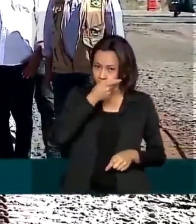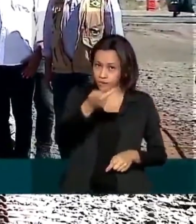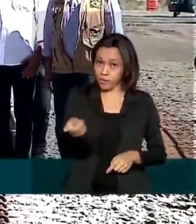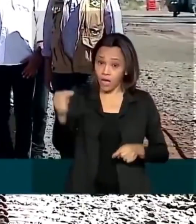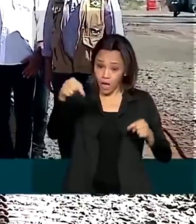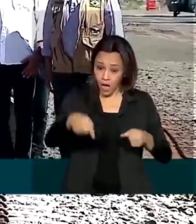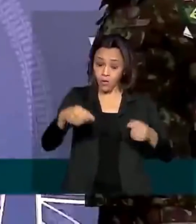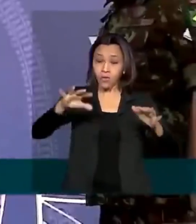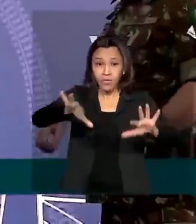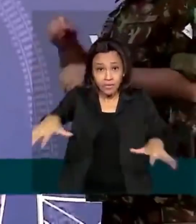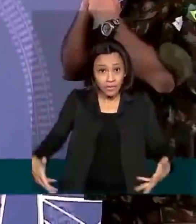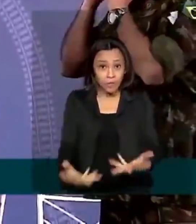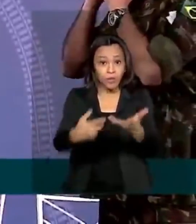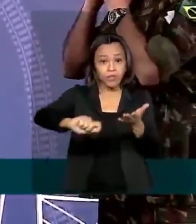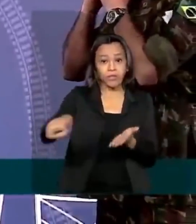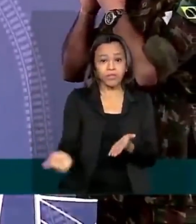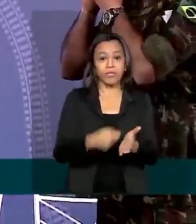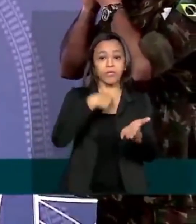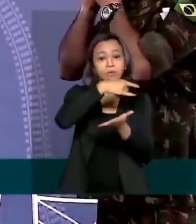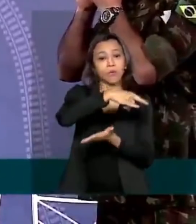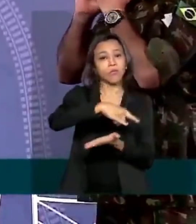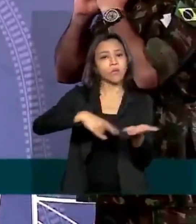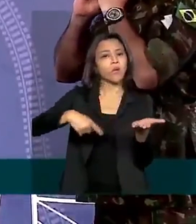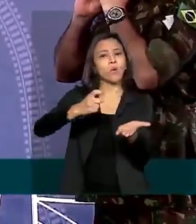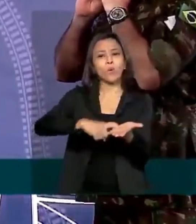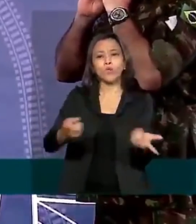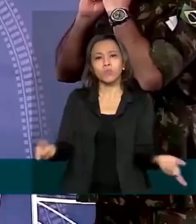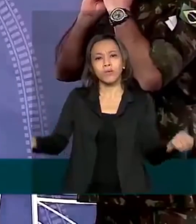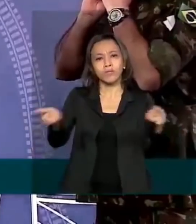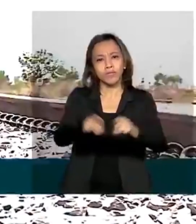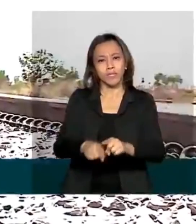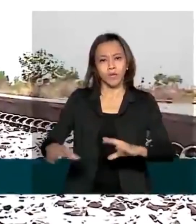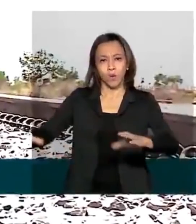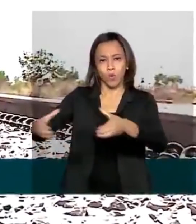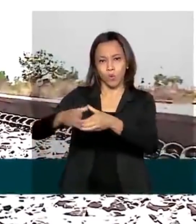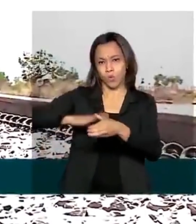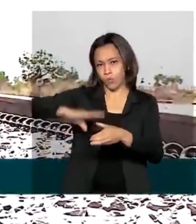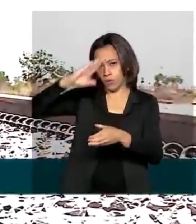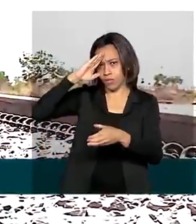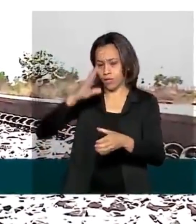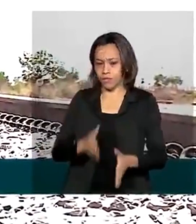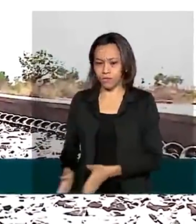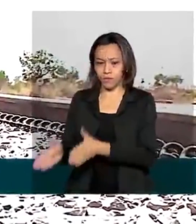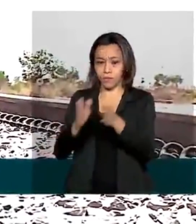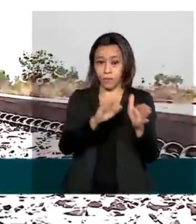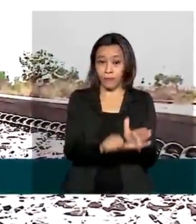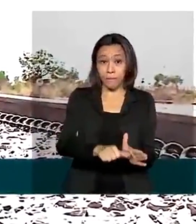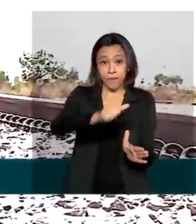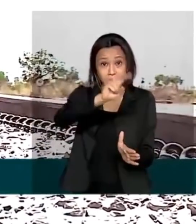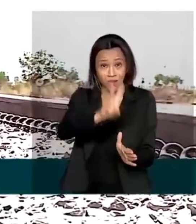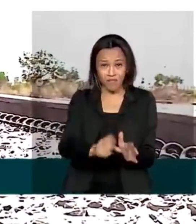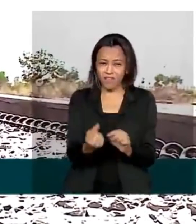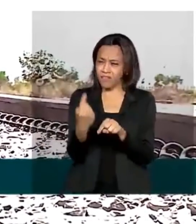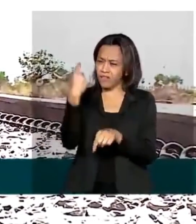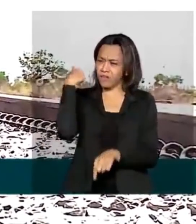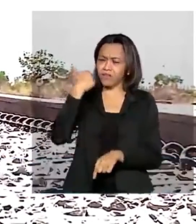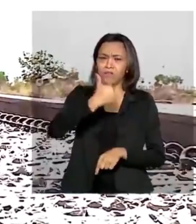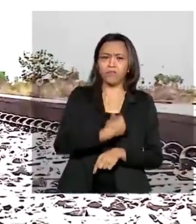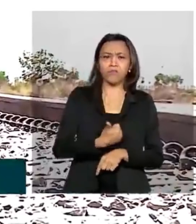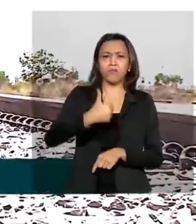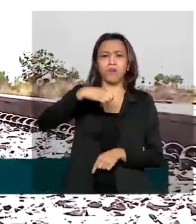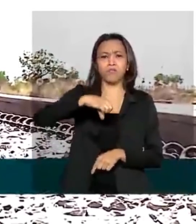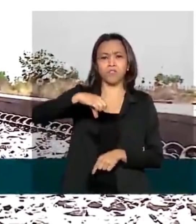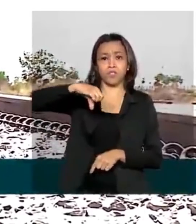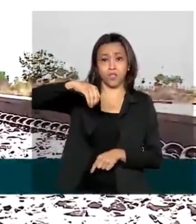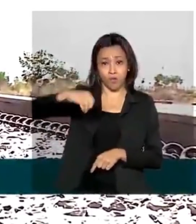participaram da cerimônia de assinatura do termo de parceria com o Exército Brasileiro. É a primeira vez desde 1990 que